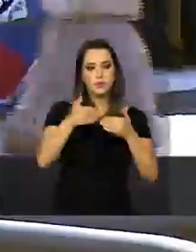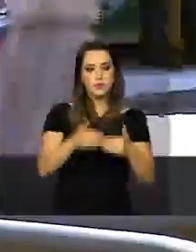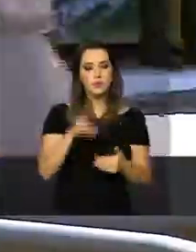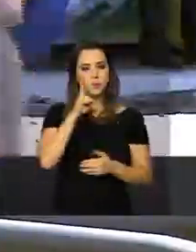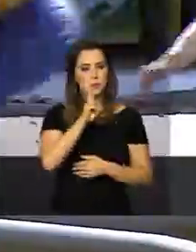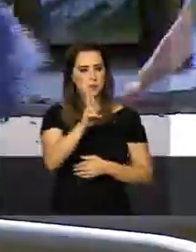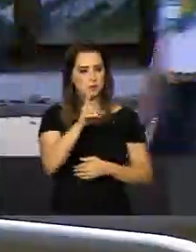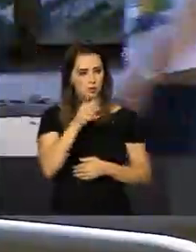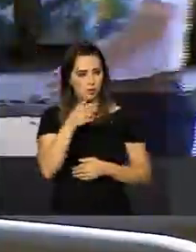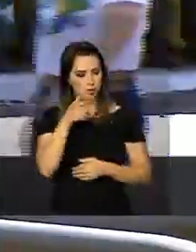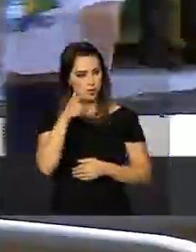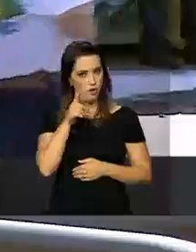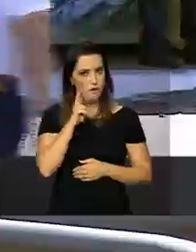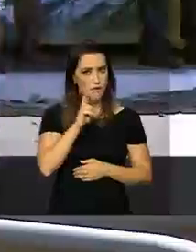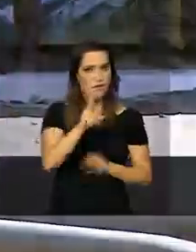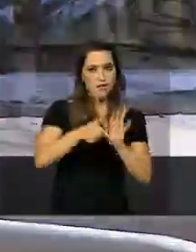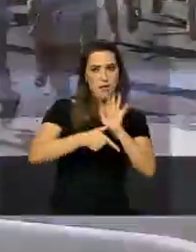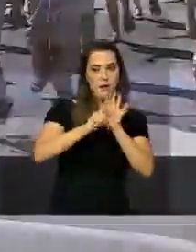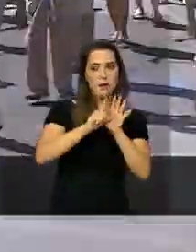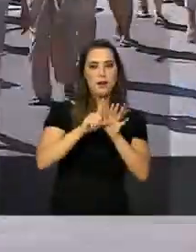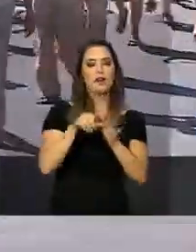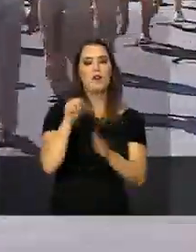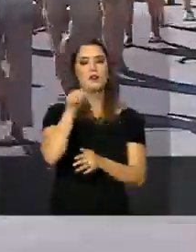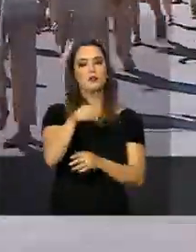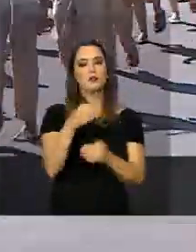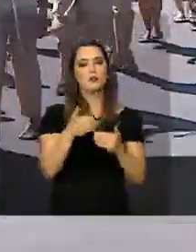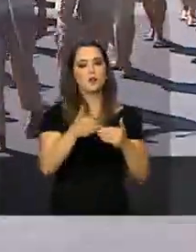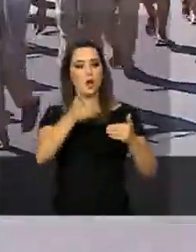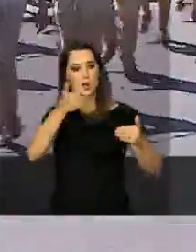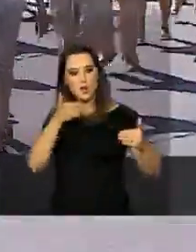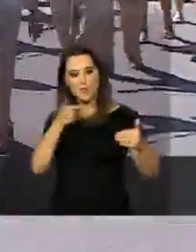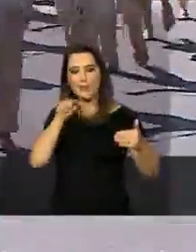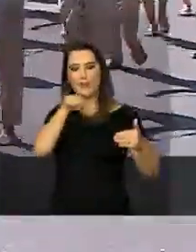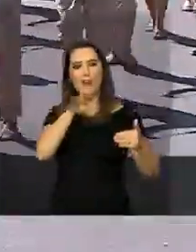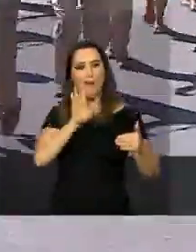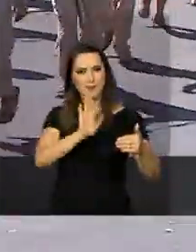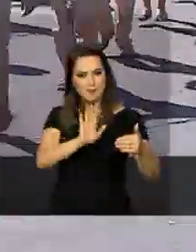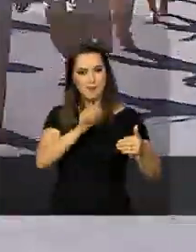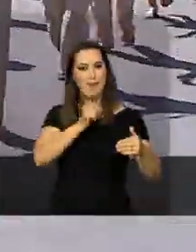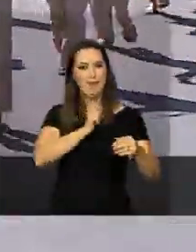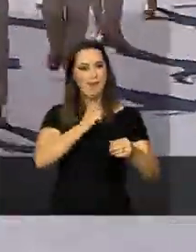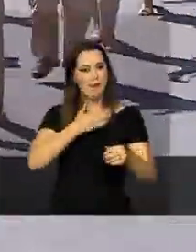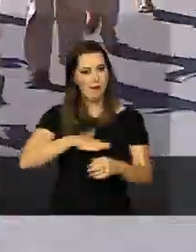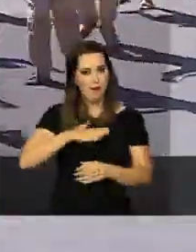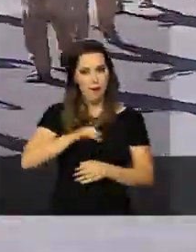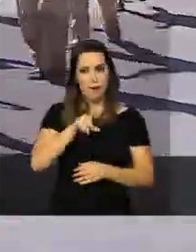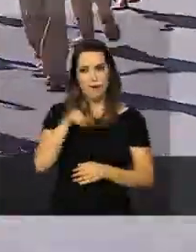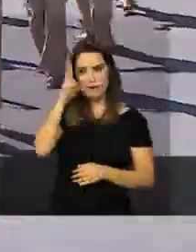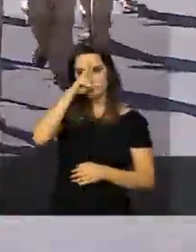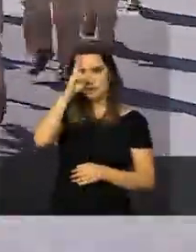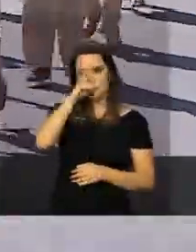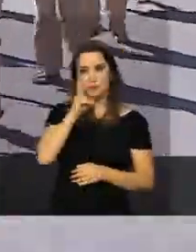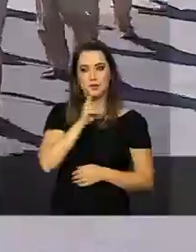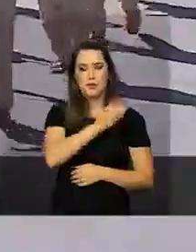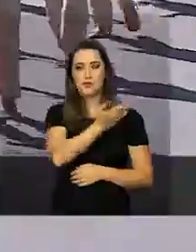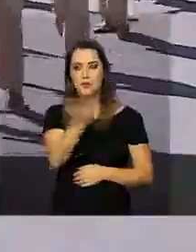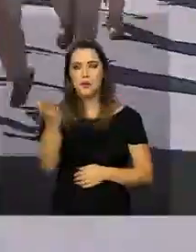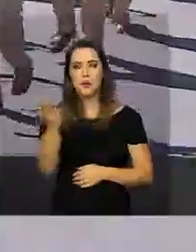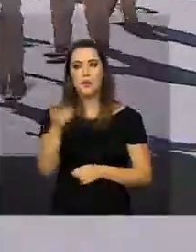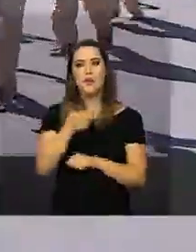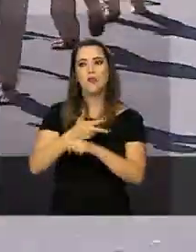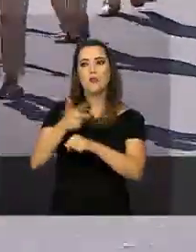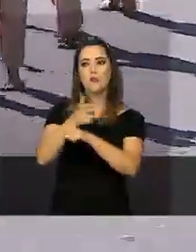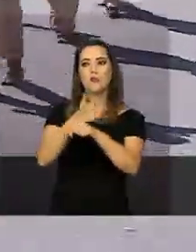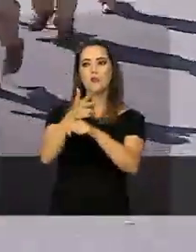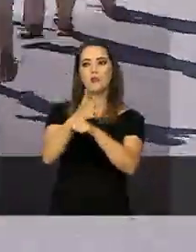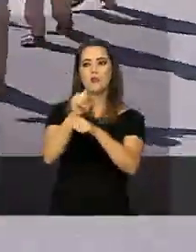já antevemos o que vem depois, não é? Lembrando ao público que assiste, que acompanha as nossas imagens, estamos